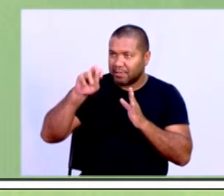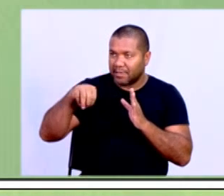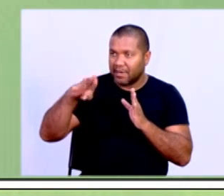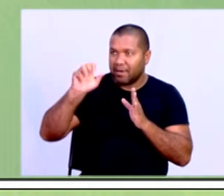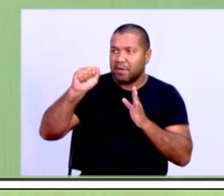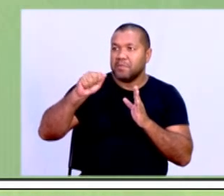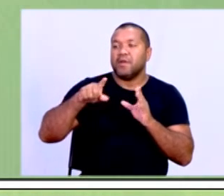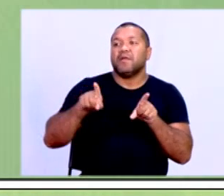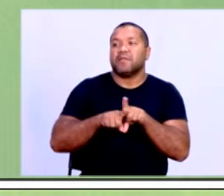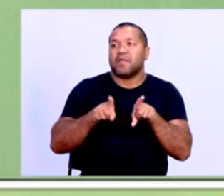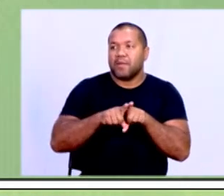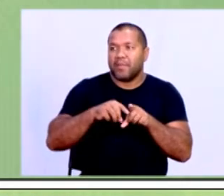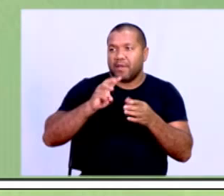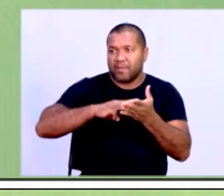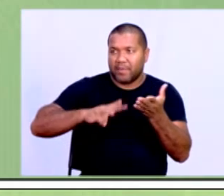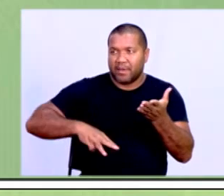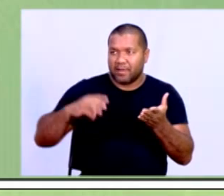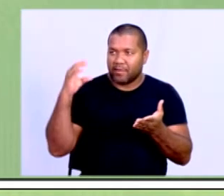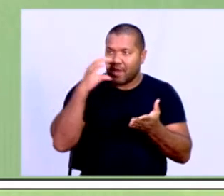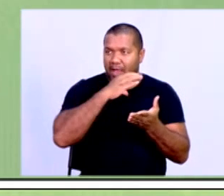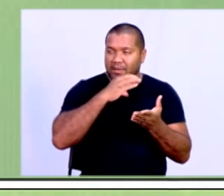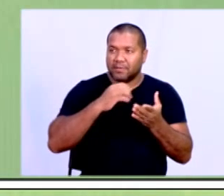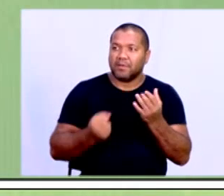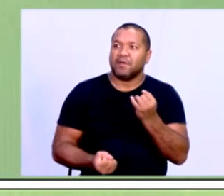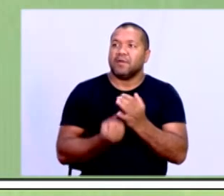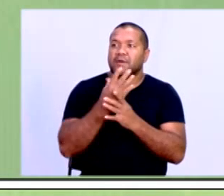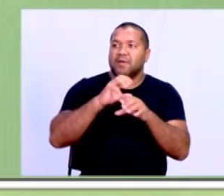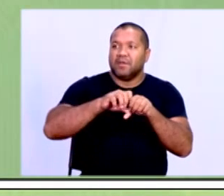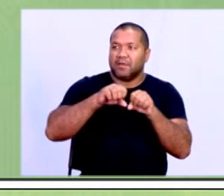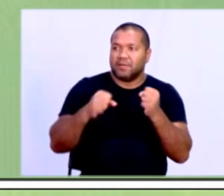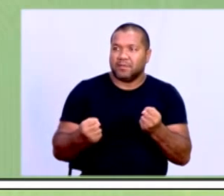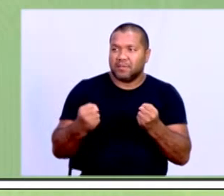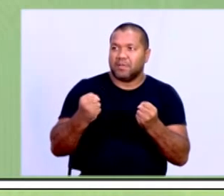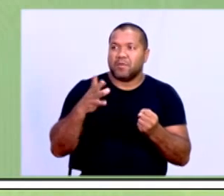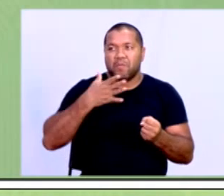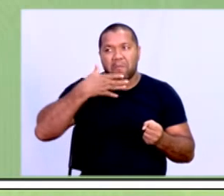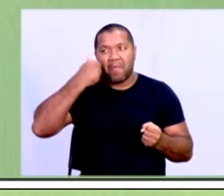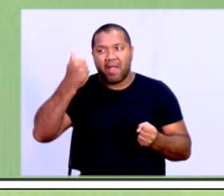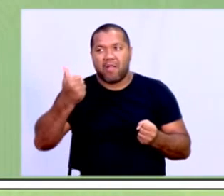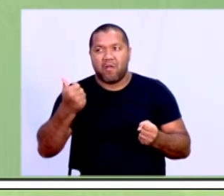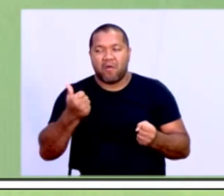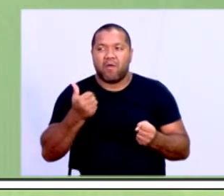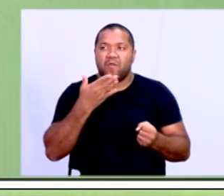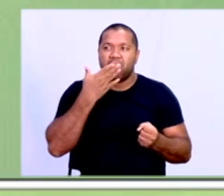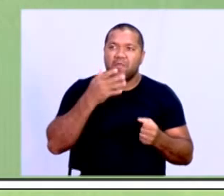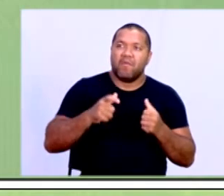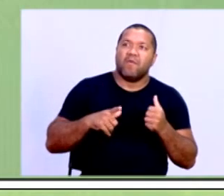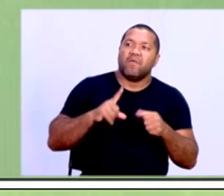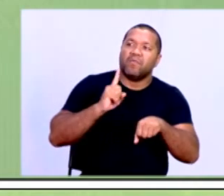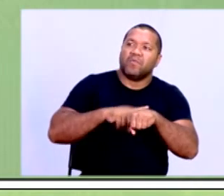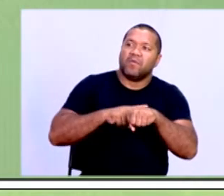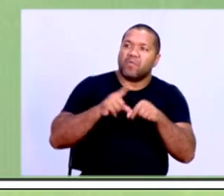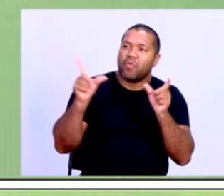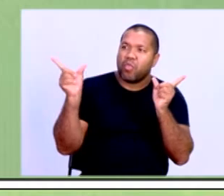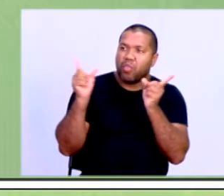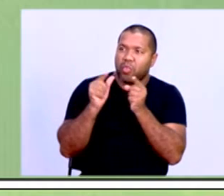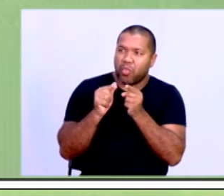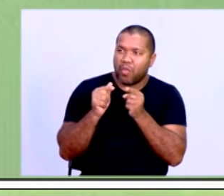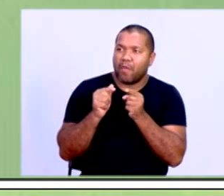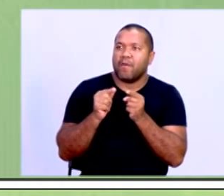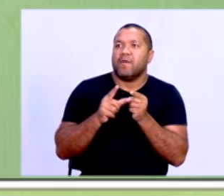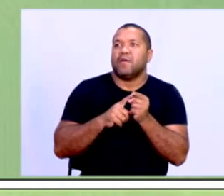método ágil que cria sistemas de melhor qualidade. São produzidos em menos tempo, de forma econômica, e ele